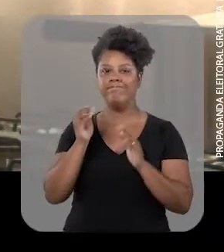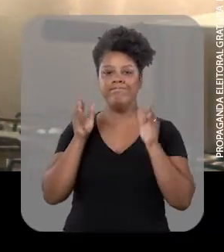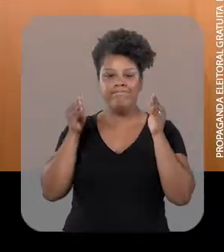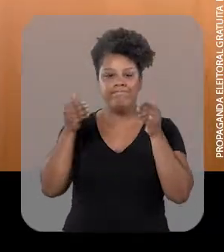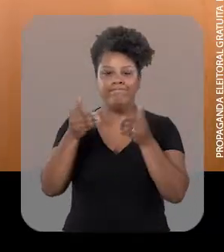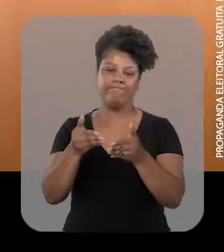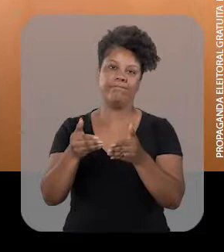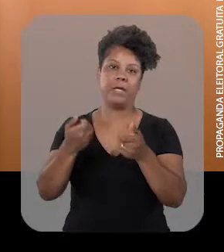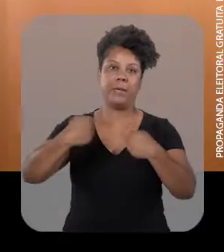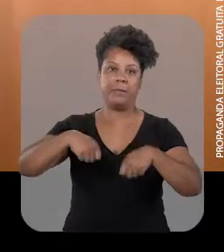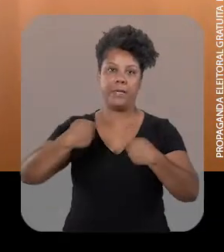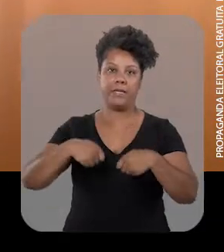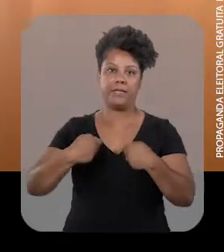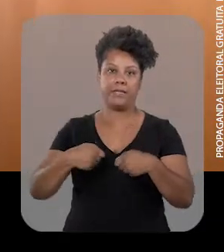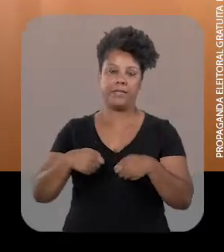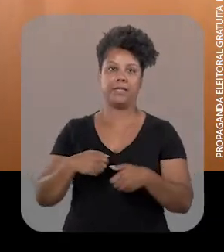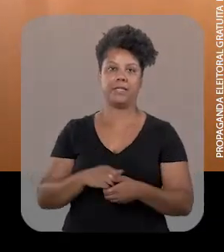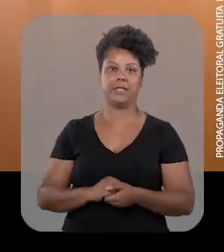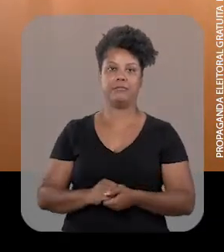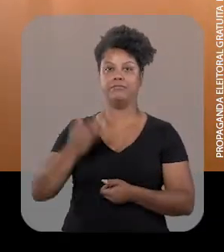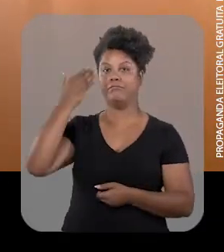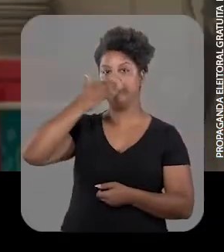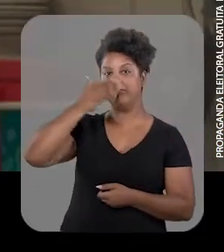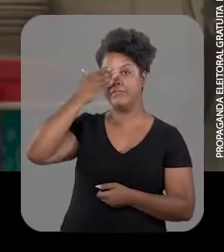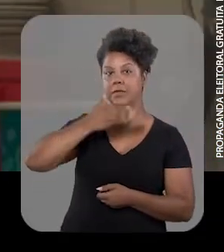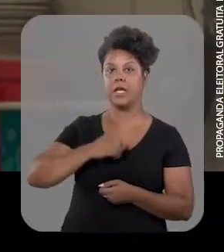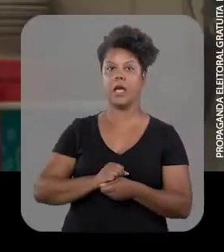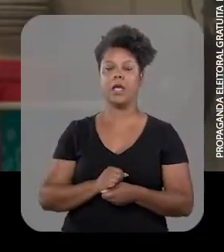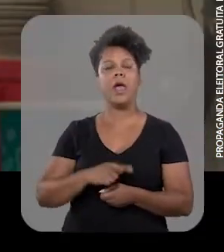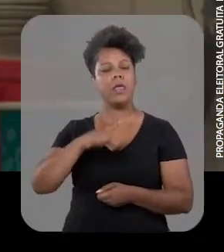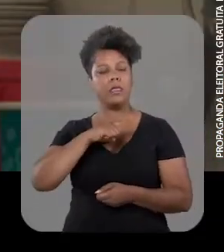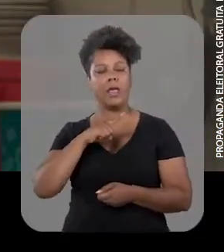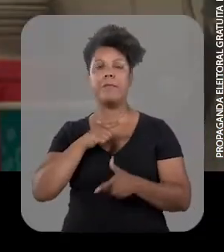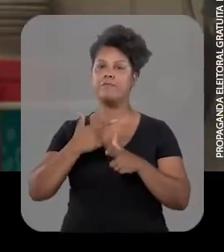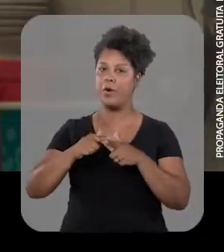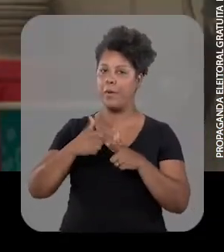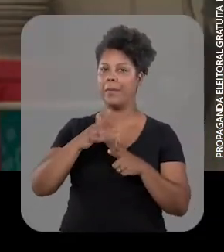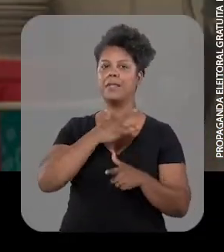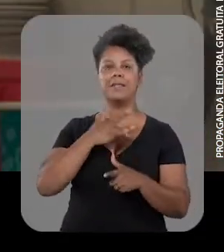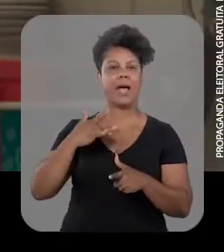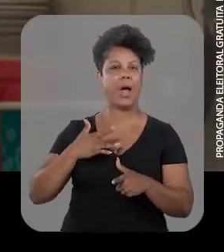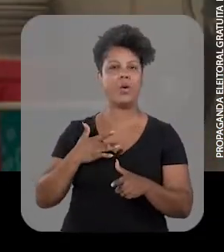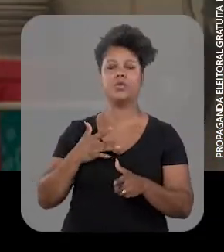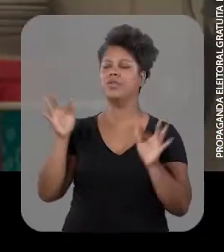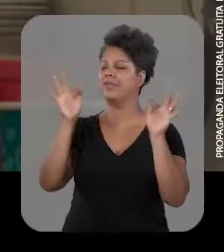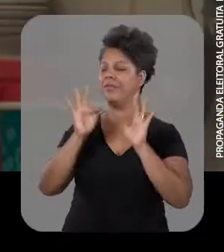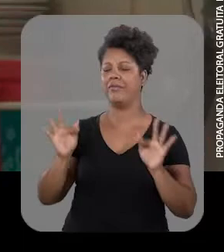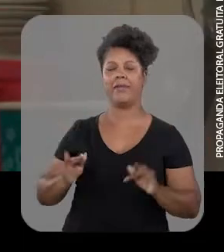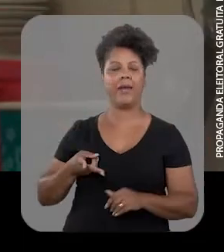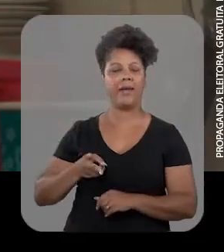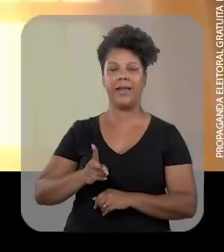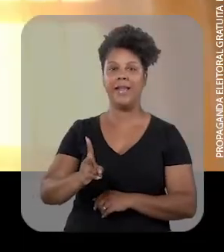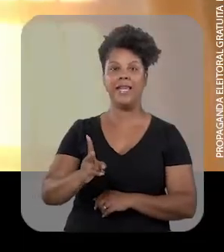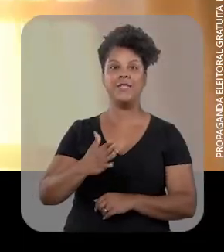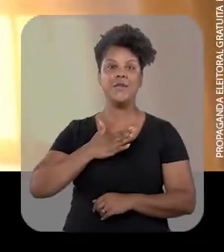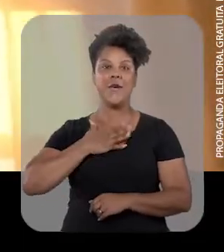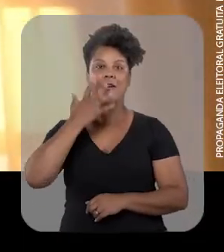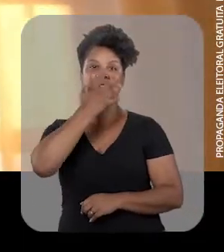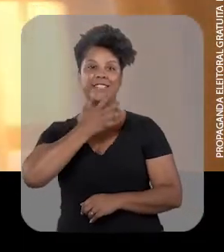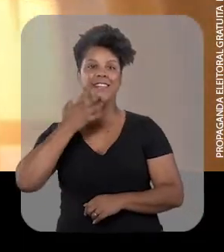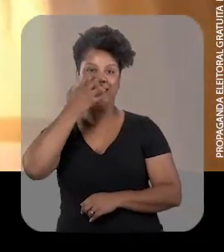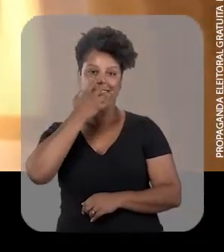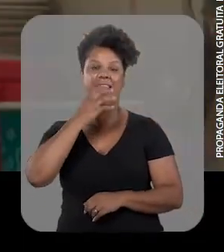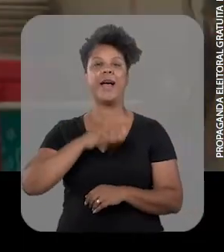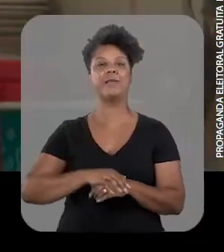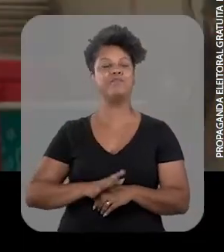para receber uma criança deficiente visual. Mesmo ele com tanto de problema de saúde, sempre feliz, o menino é muito alegre. Gosta de